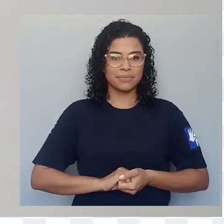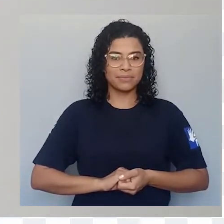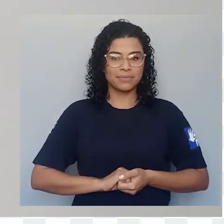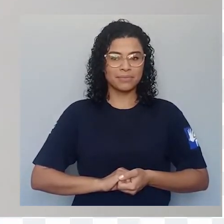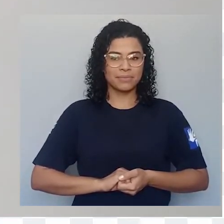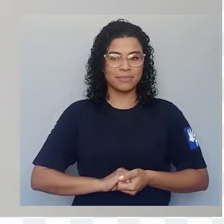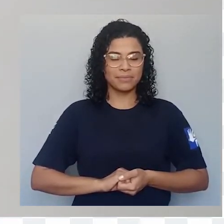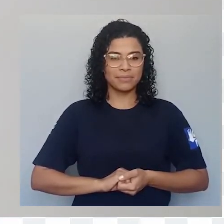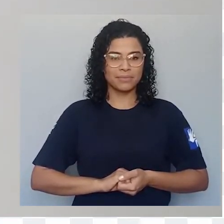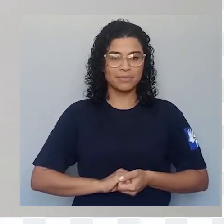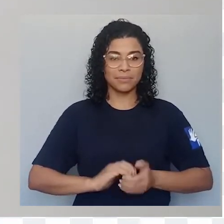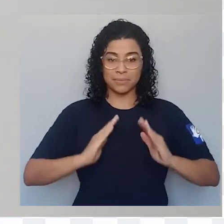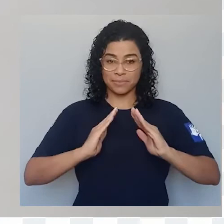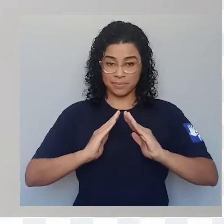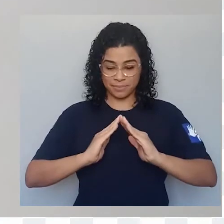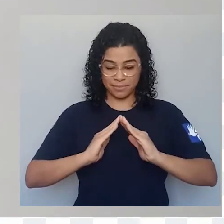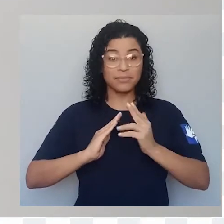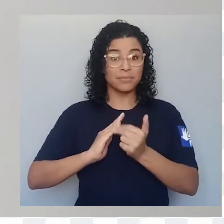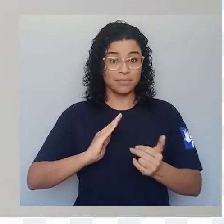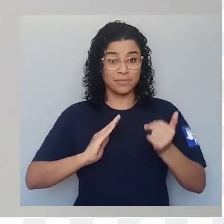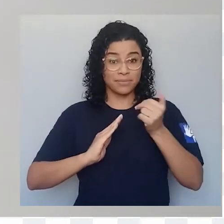E agora faz o teto